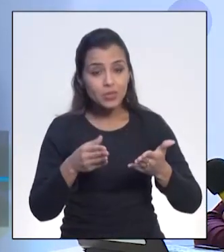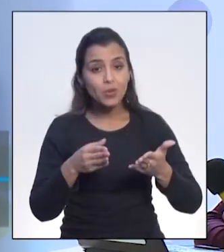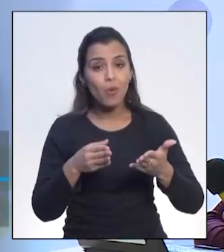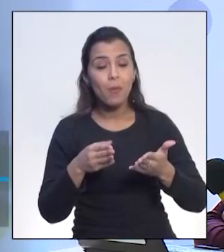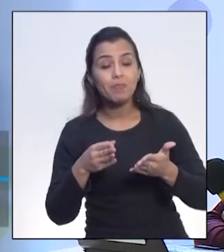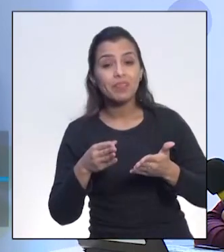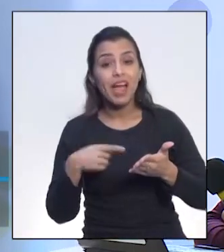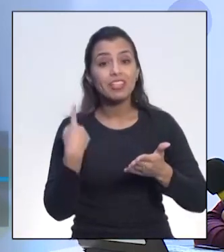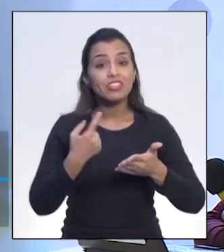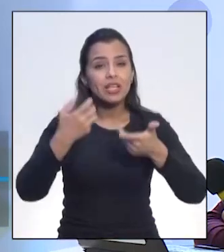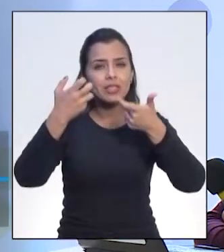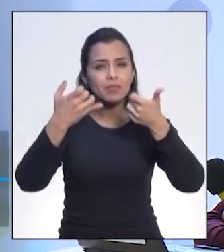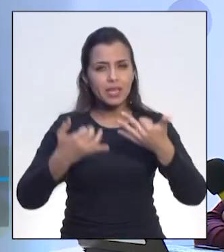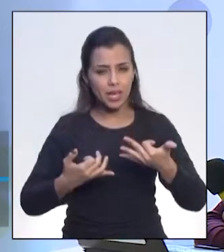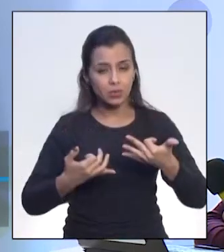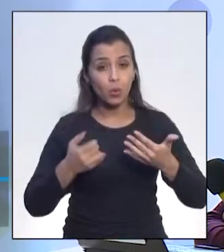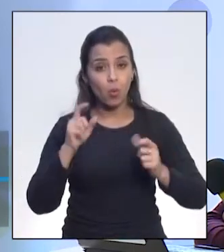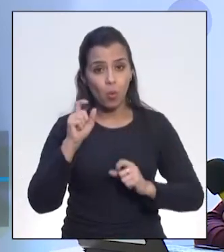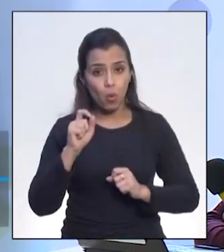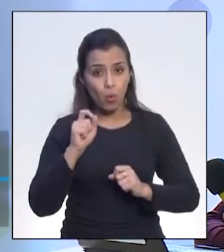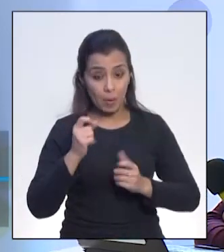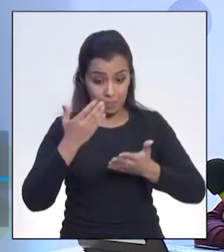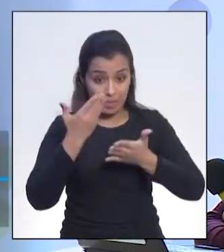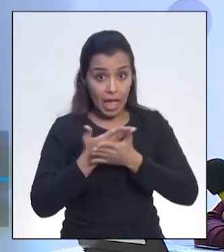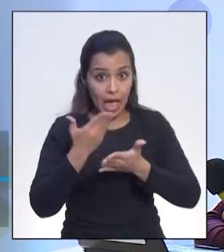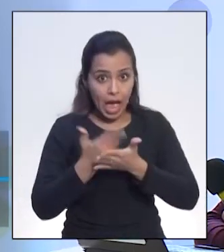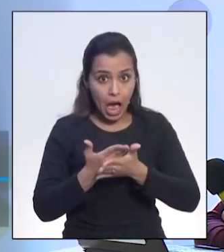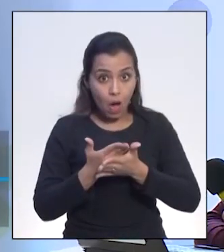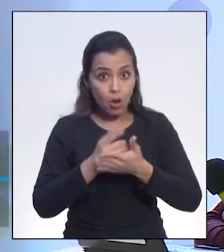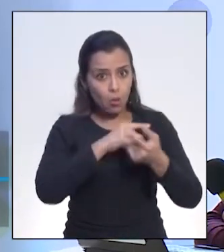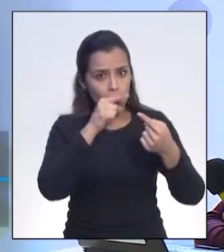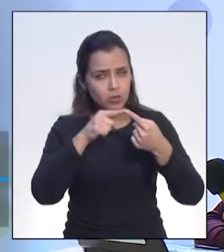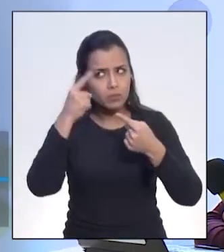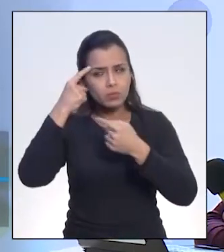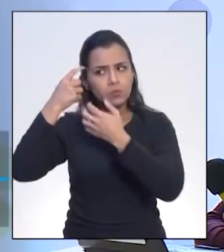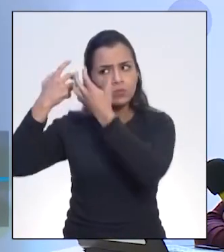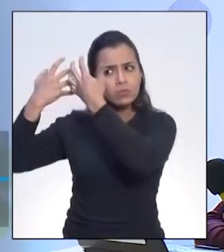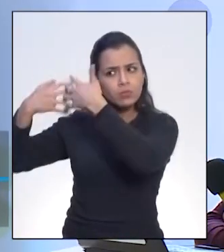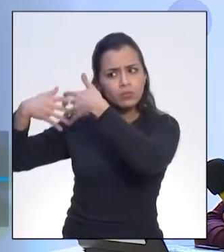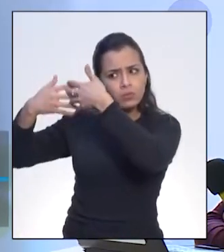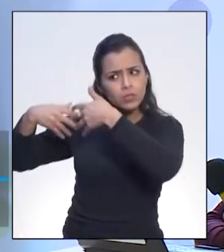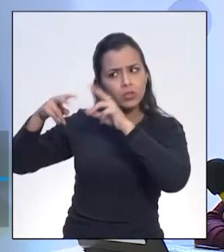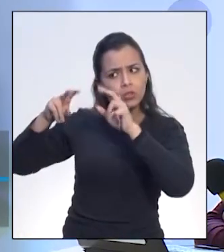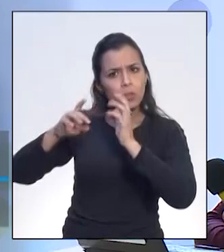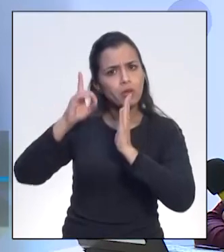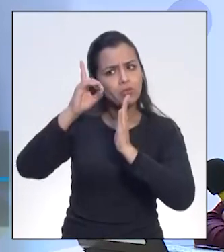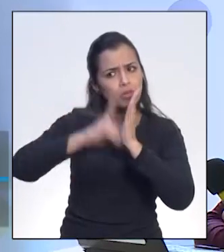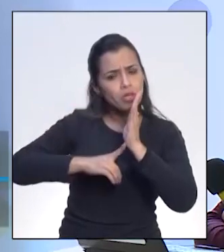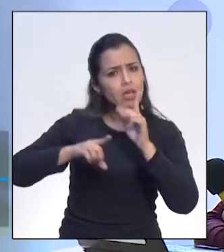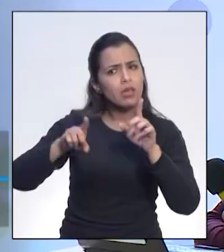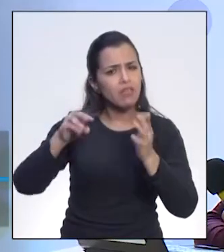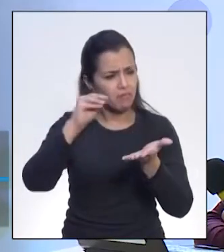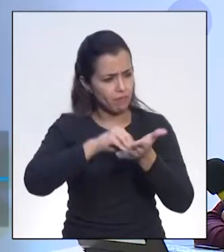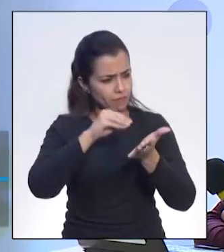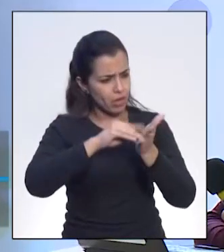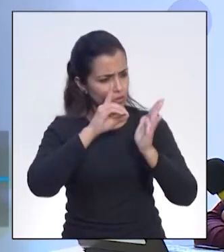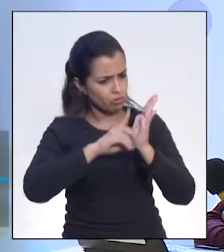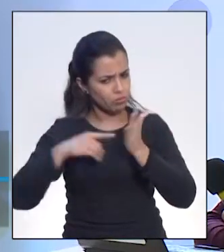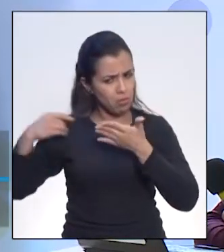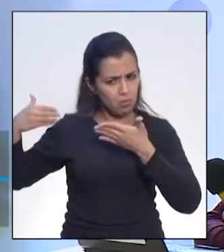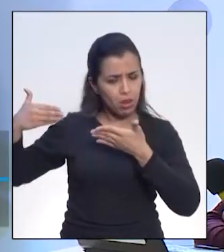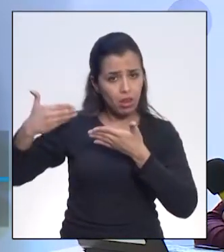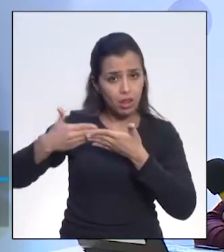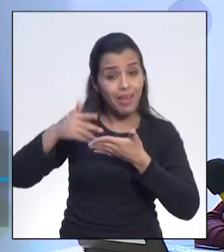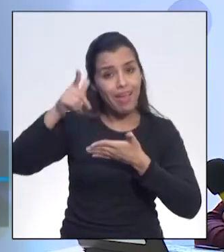dizendo que essas aulas que fazem com que a gente reflita sobre a construção de direitos e a ausência dos direitos ao longo da história